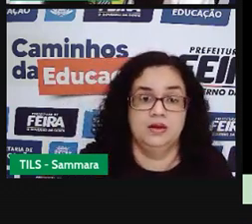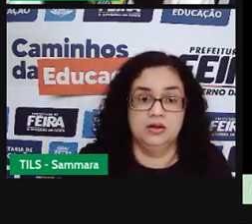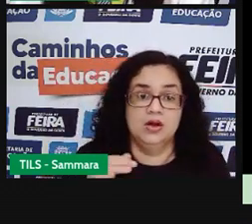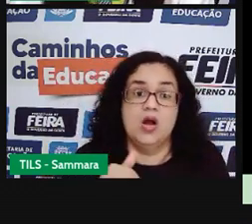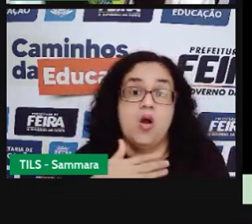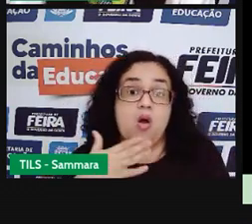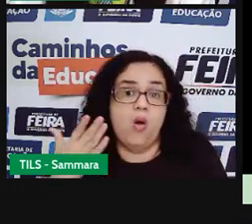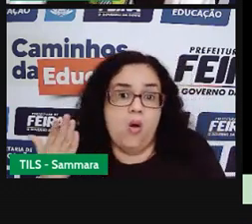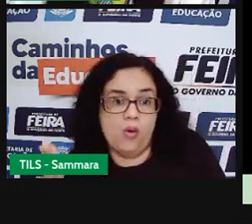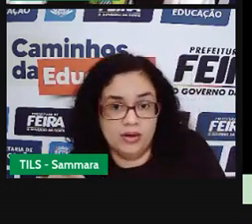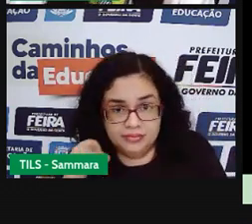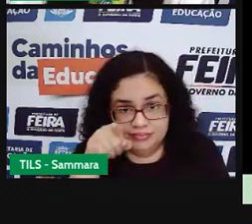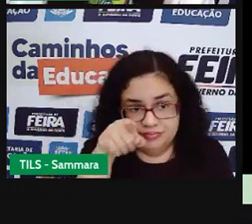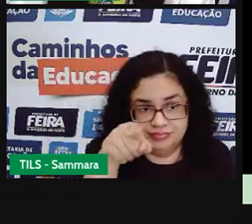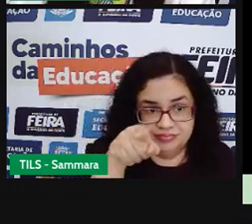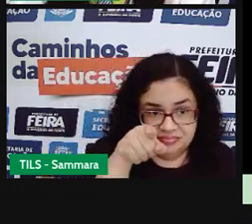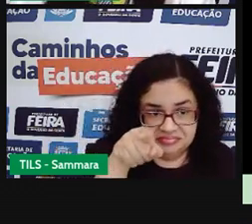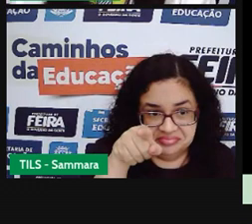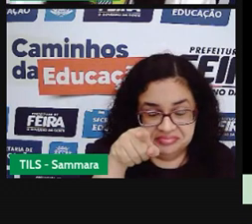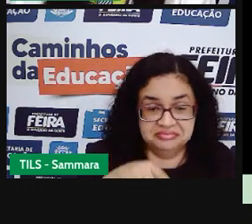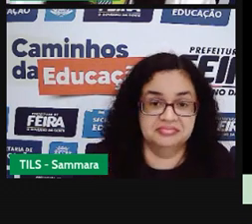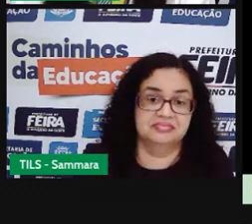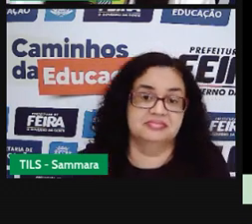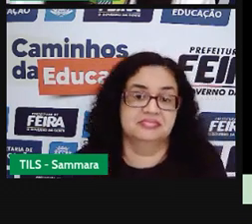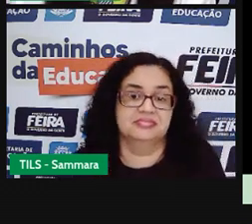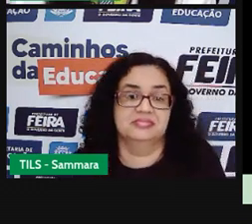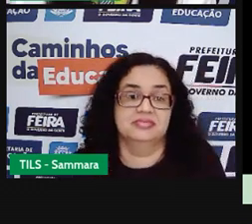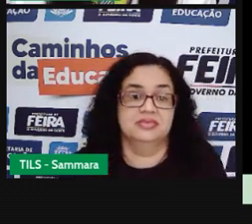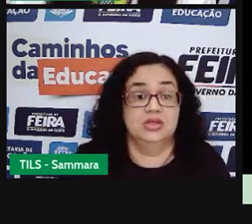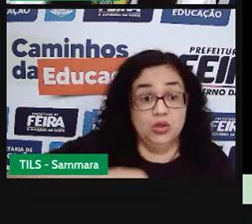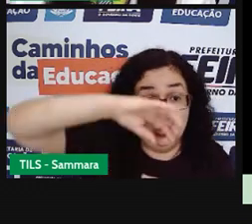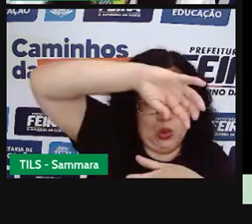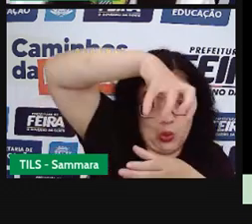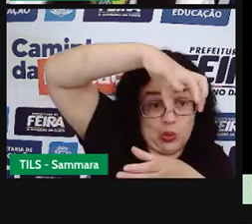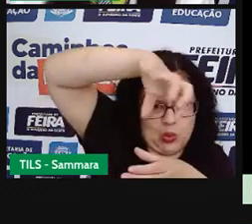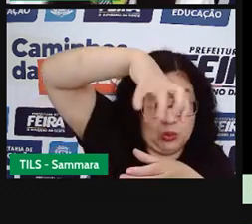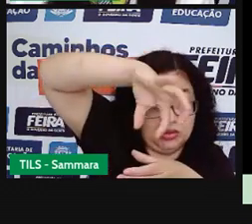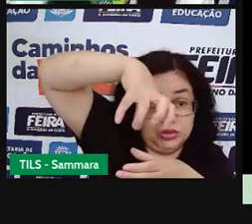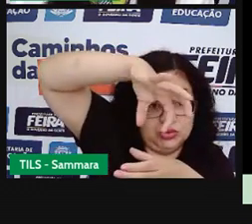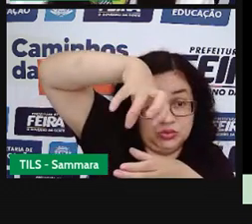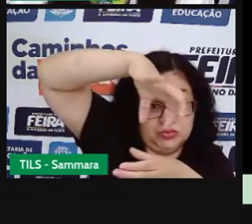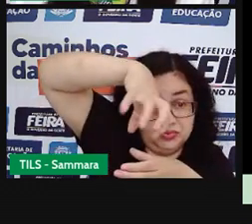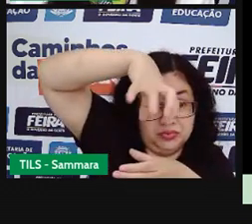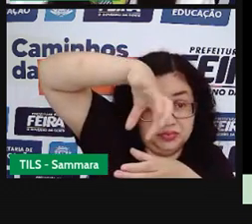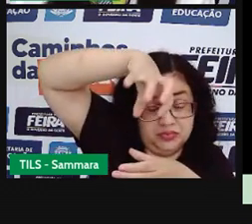só parafuso é uma torneira